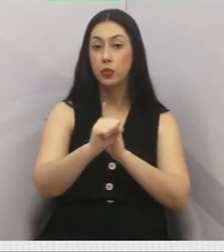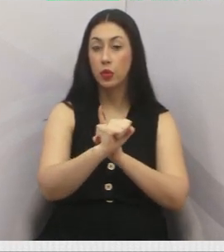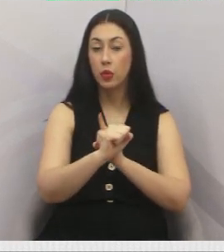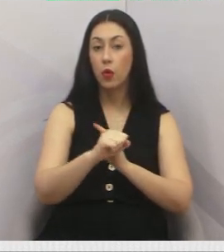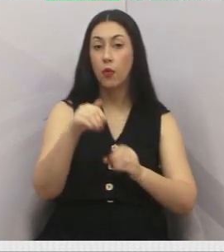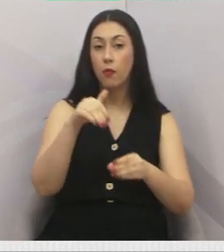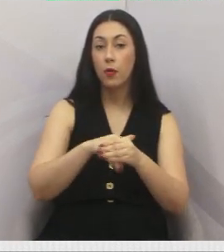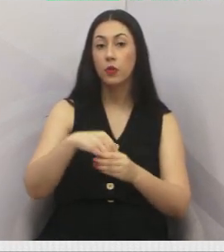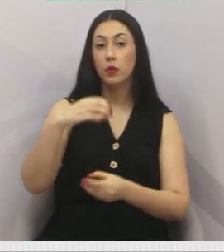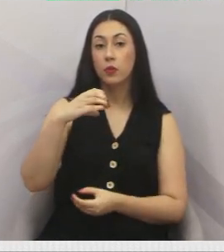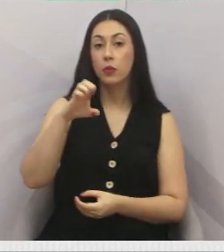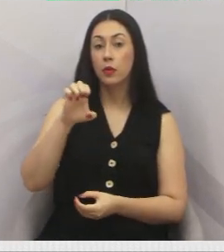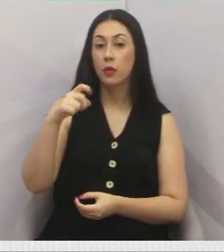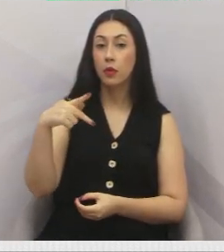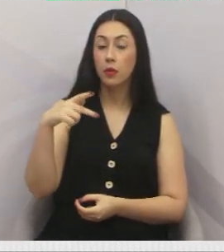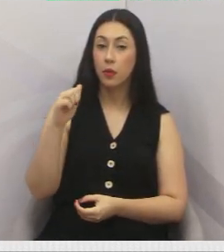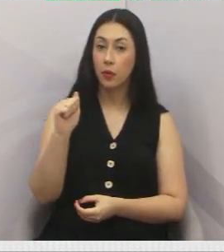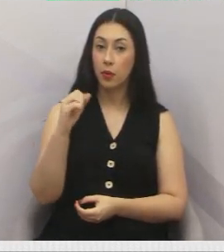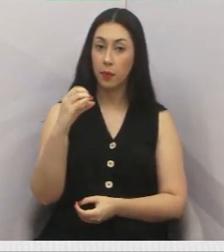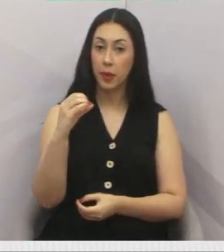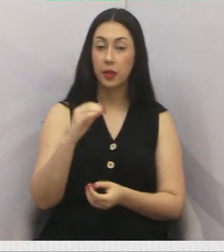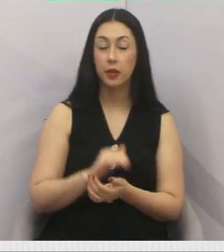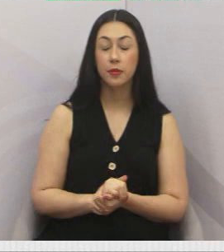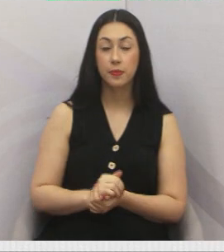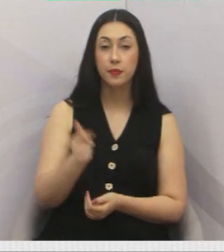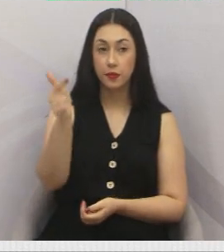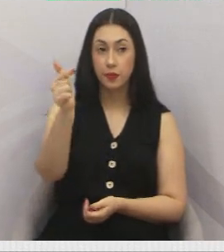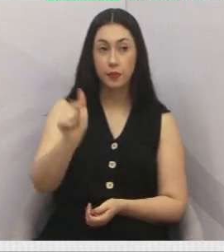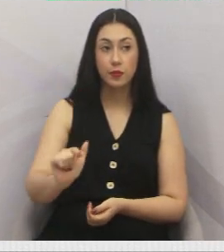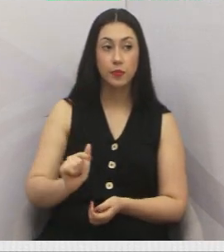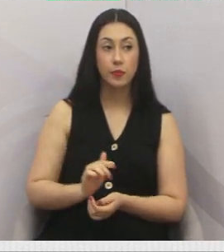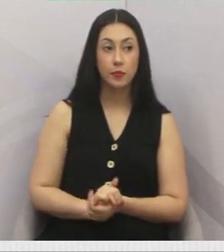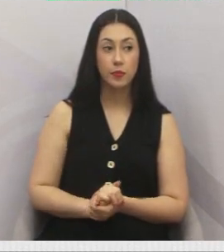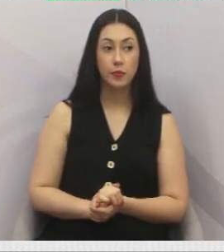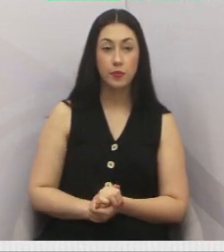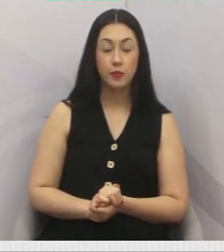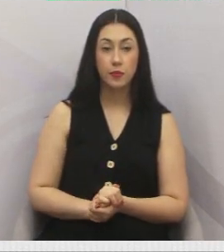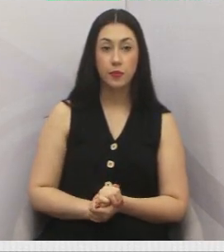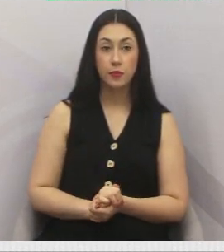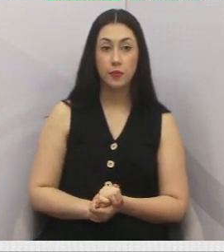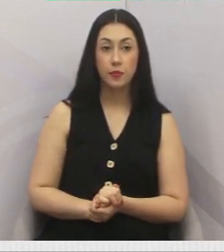um voto para a CEPAC. Próximo voto.